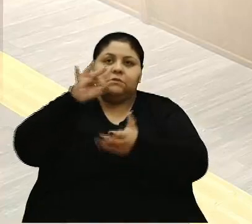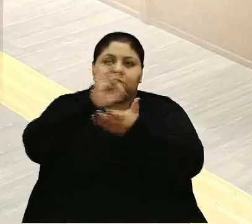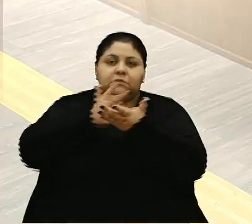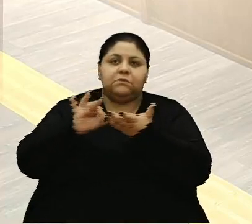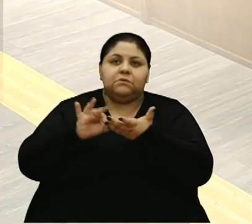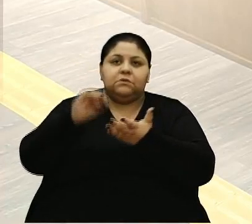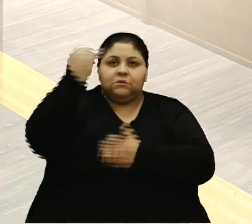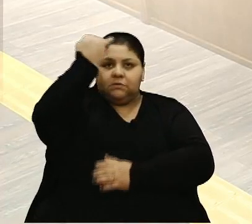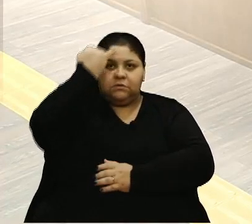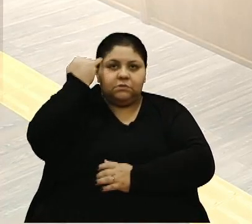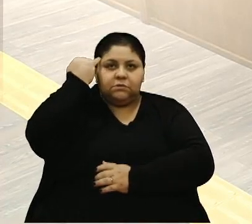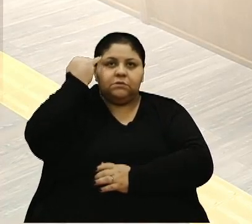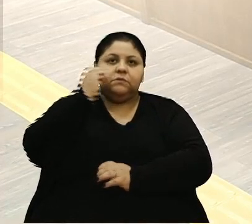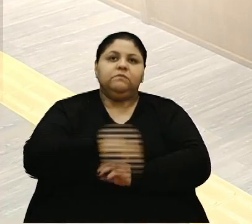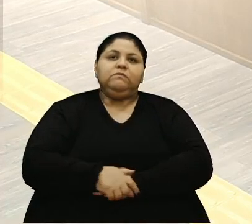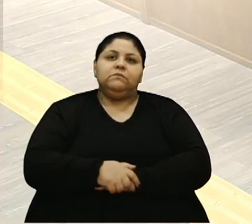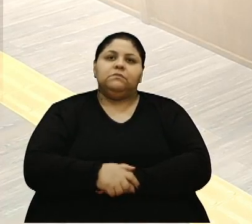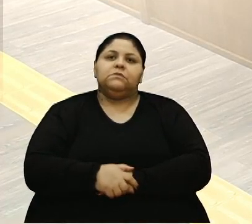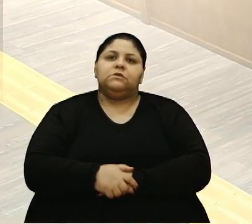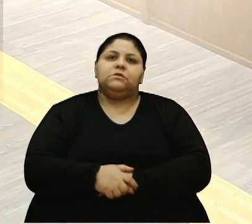Dá um braço.